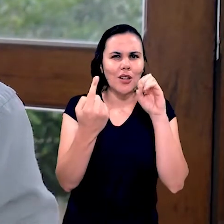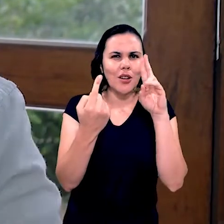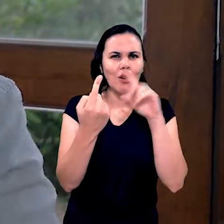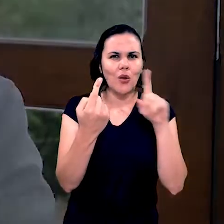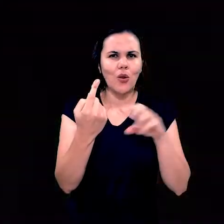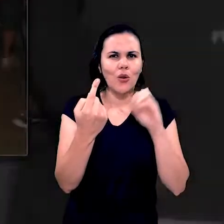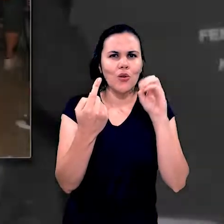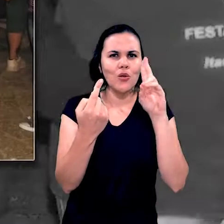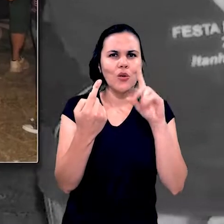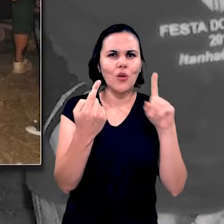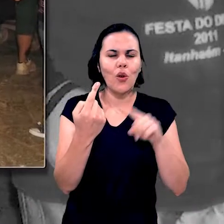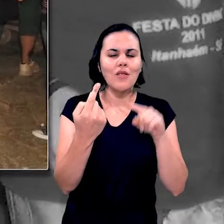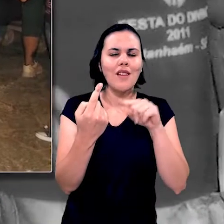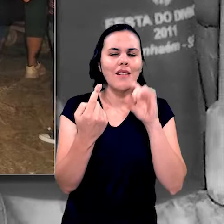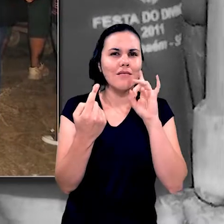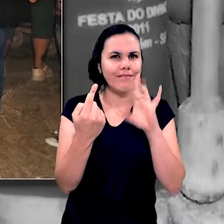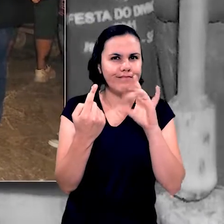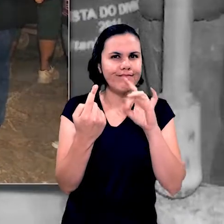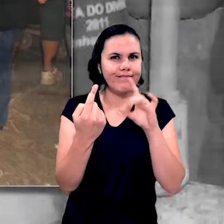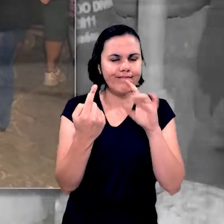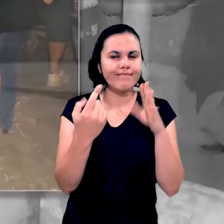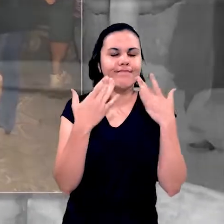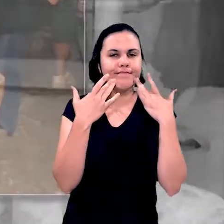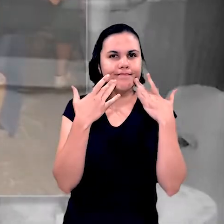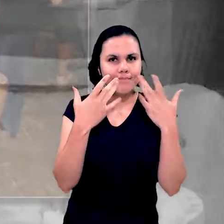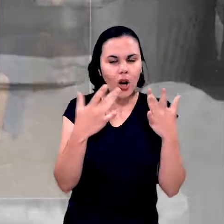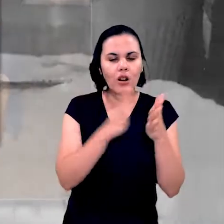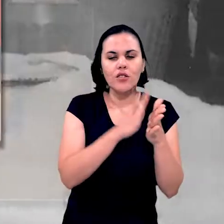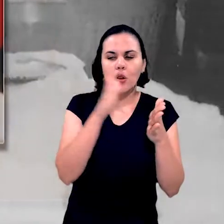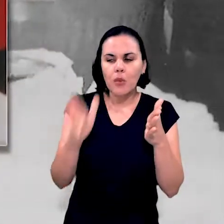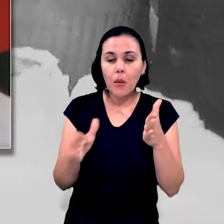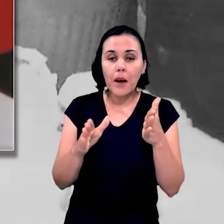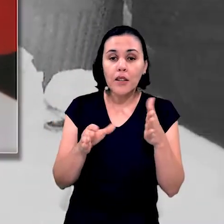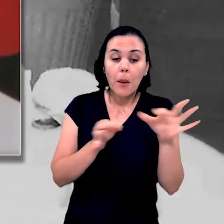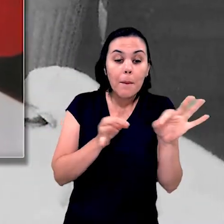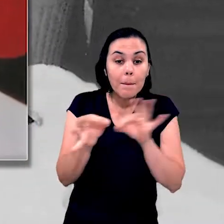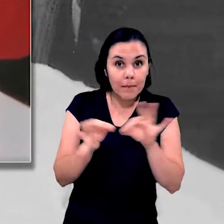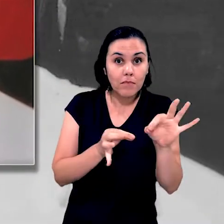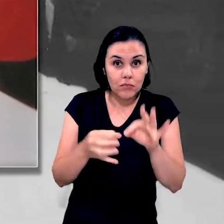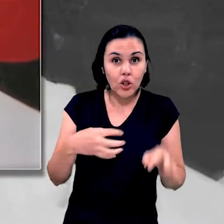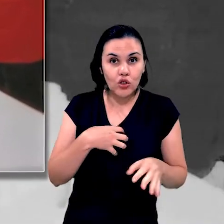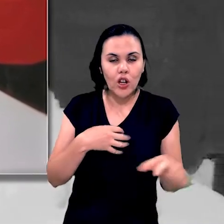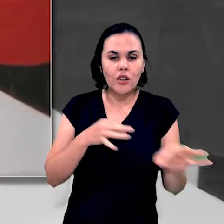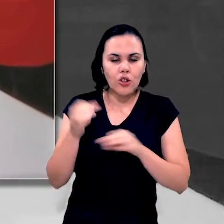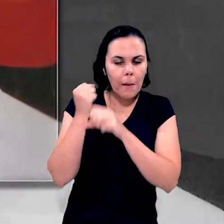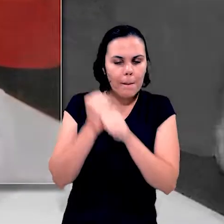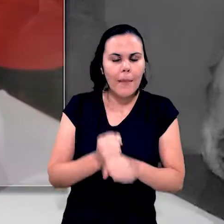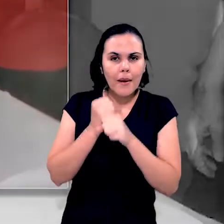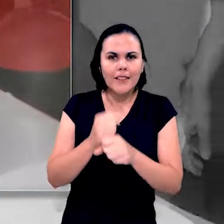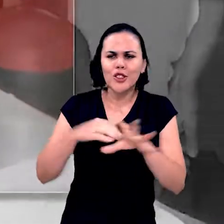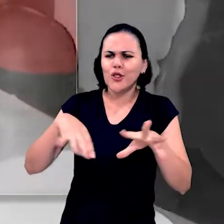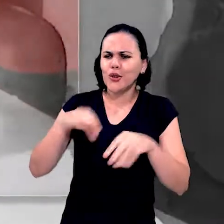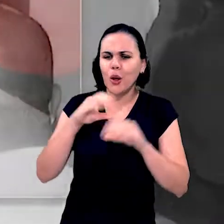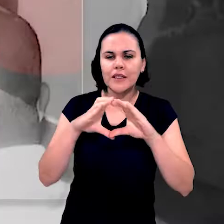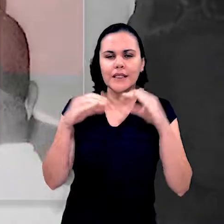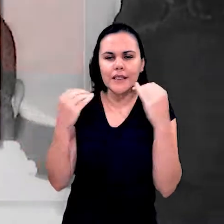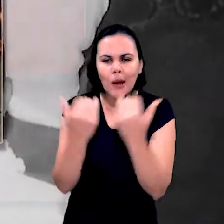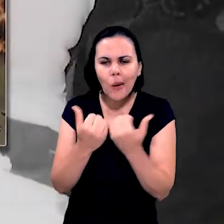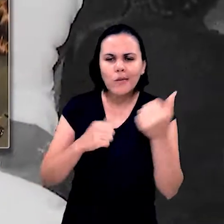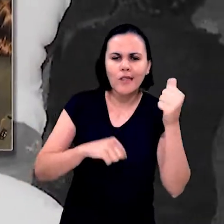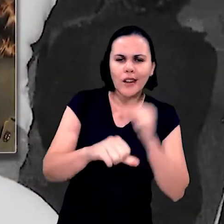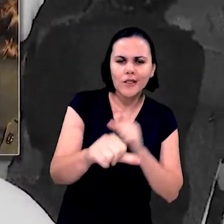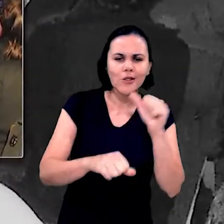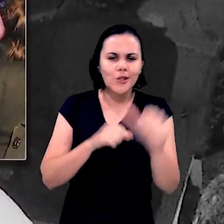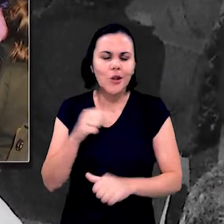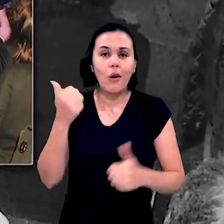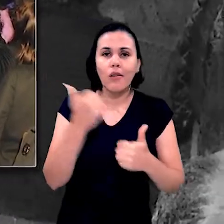cuscuz ele é o que traz uma singularidade assim no momento, não só pelo processo, né, que vai desde a soca ali, da toda a comunidade